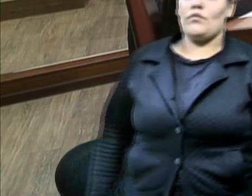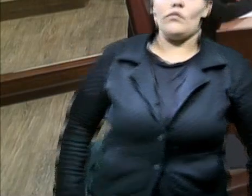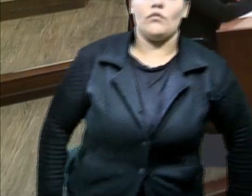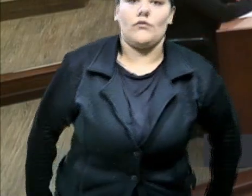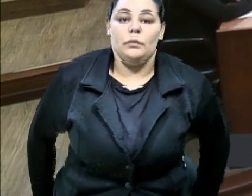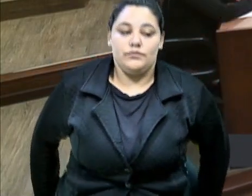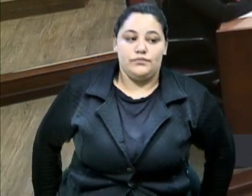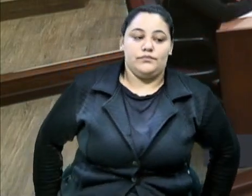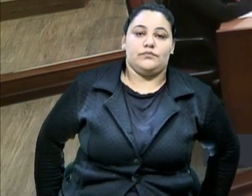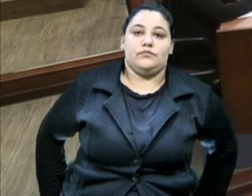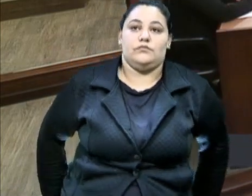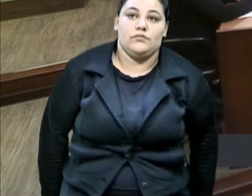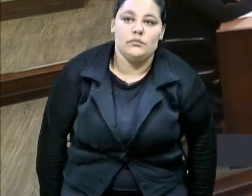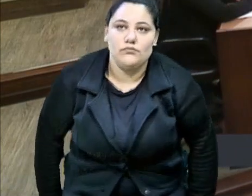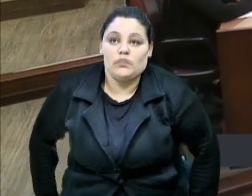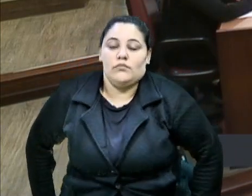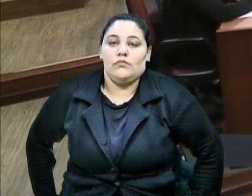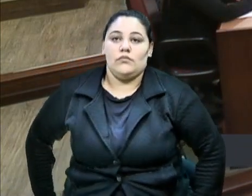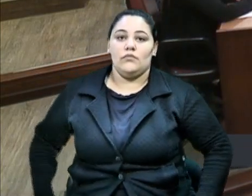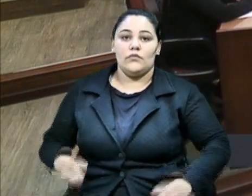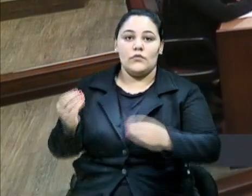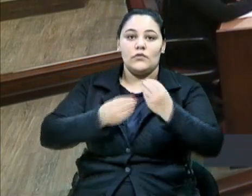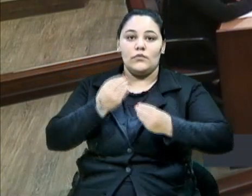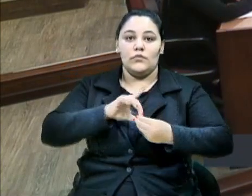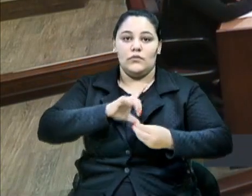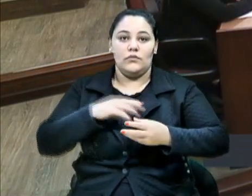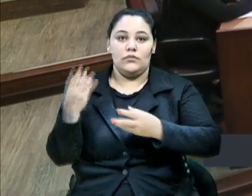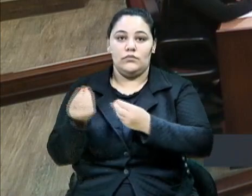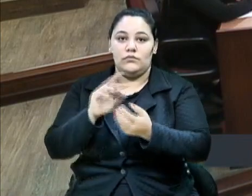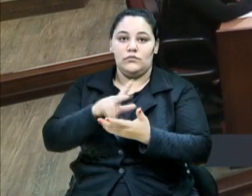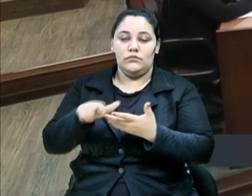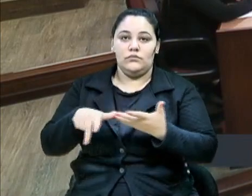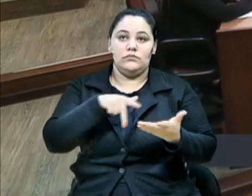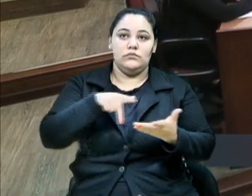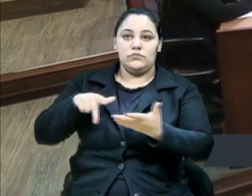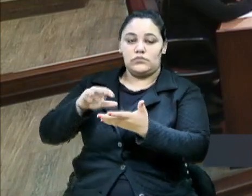vai e volta, não sei. Eu não sei o que está acontecendo com o castramóvel.